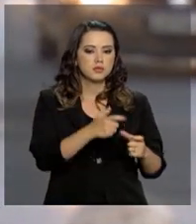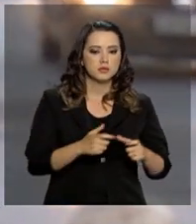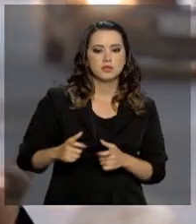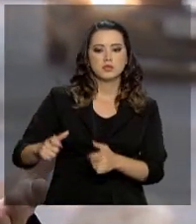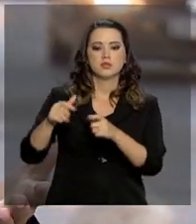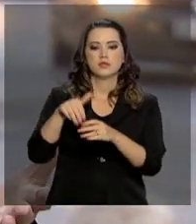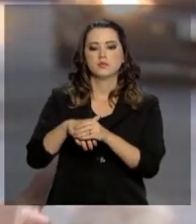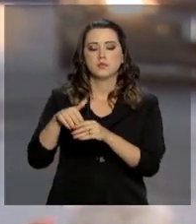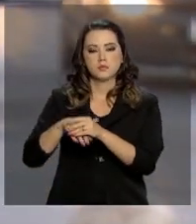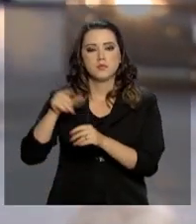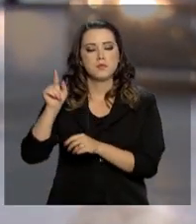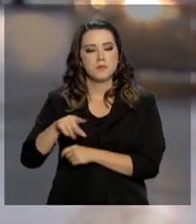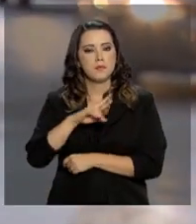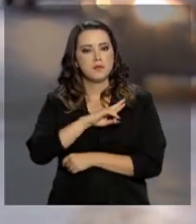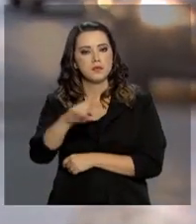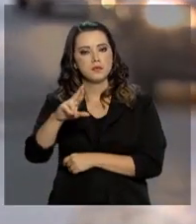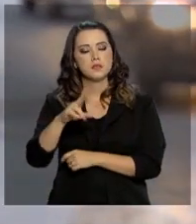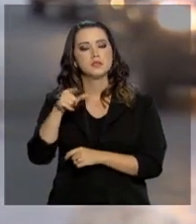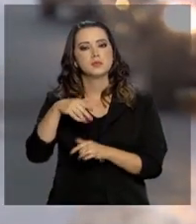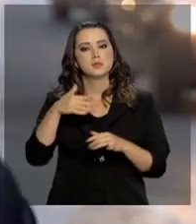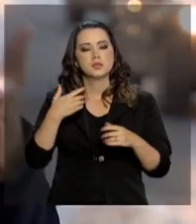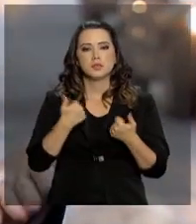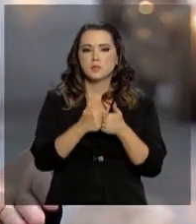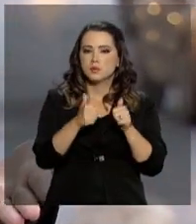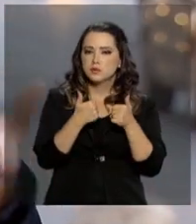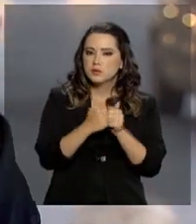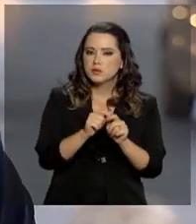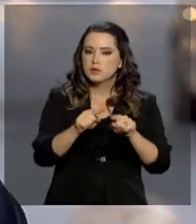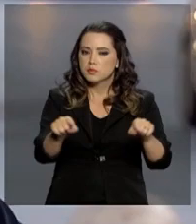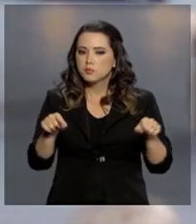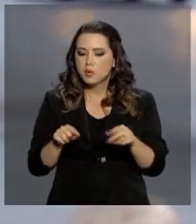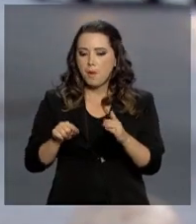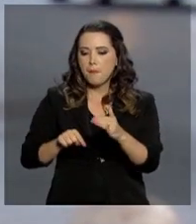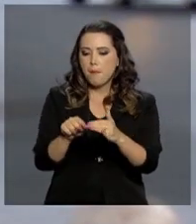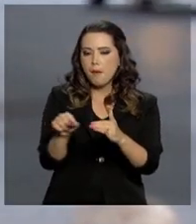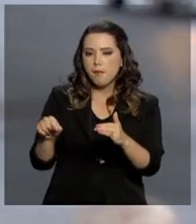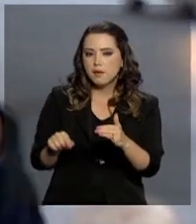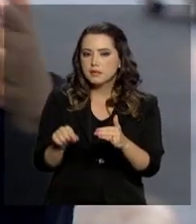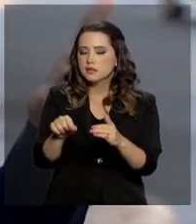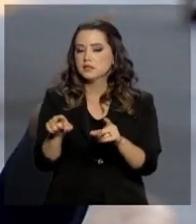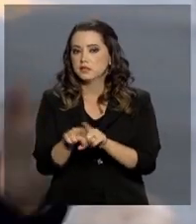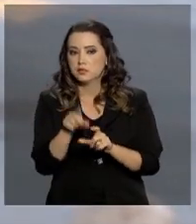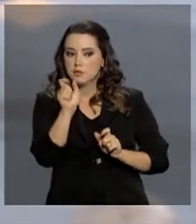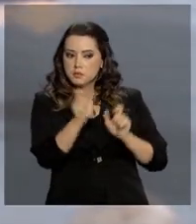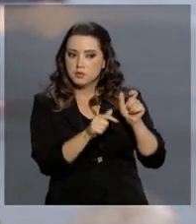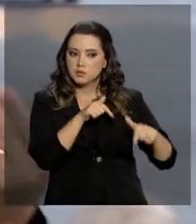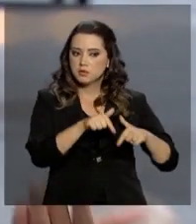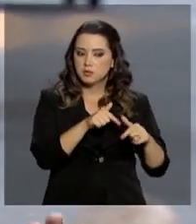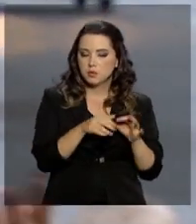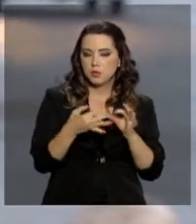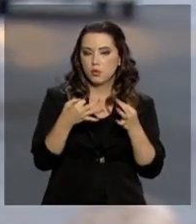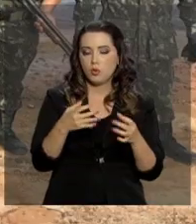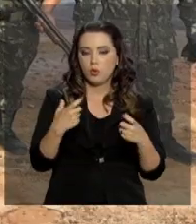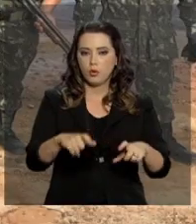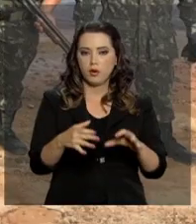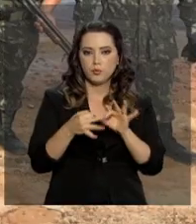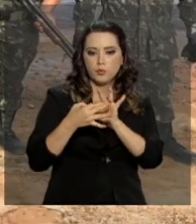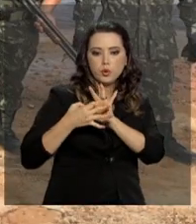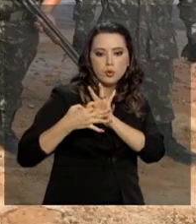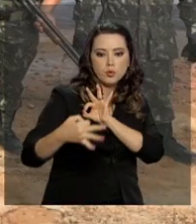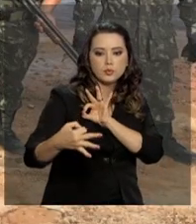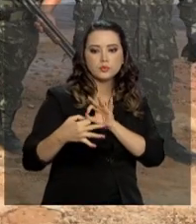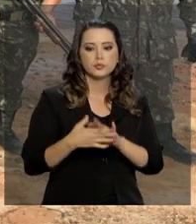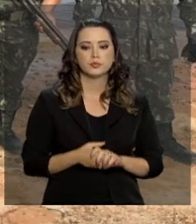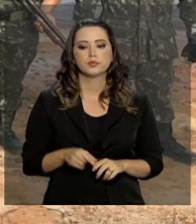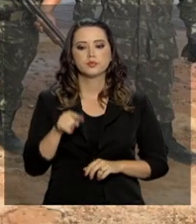votação. São responsáveis pelo transporte das urnas e das pessoas que vão trabalhar no pleito para as regiões mais distantes. Essas